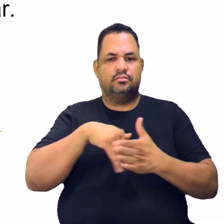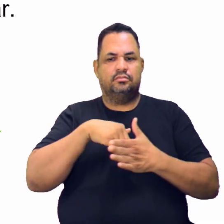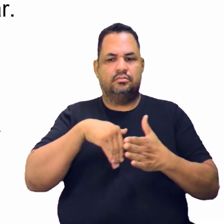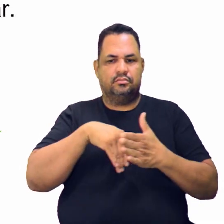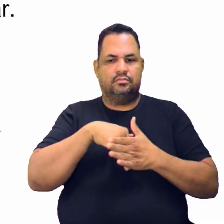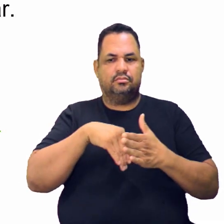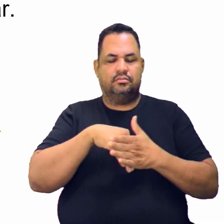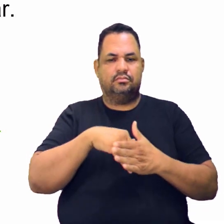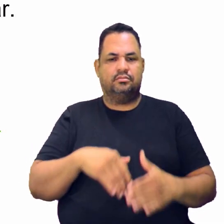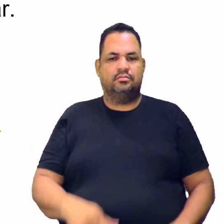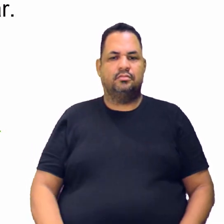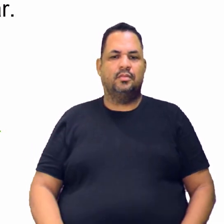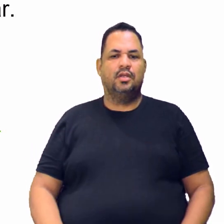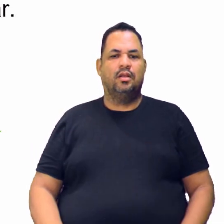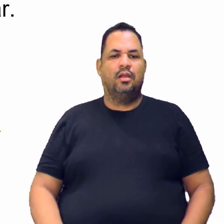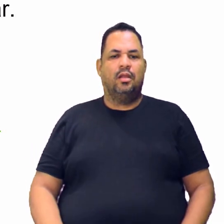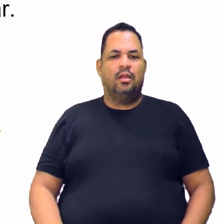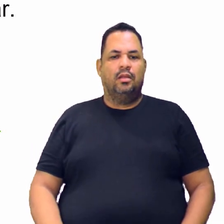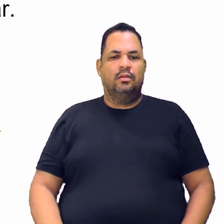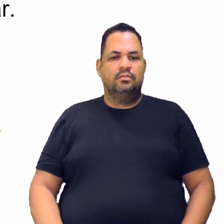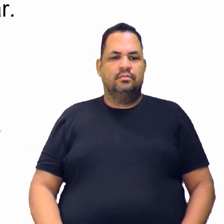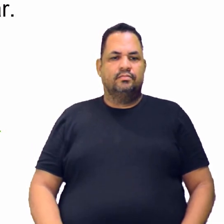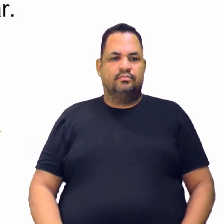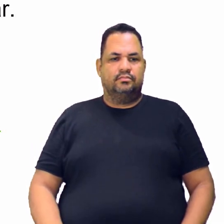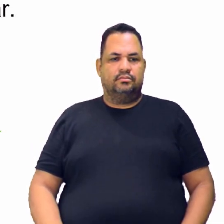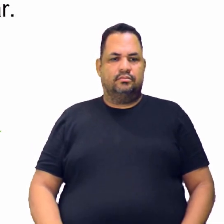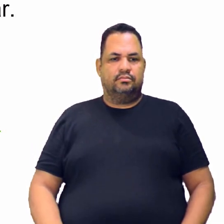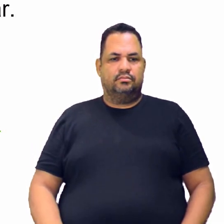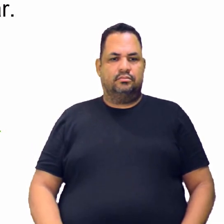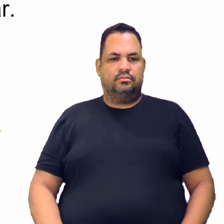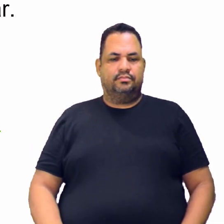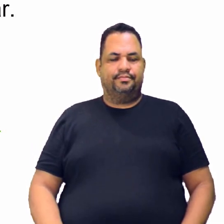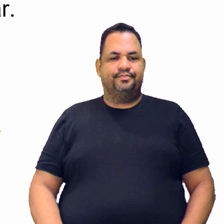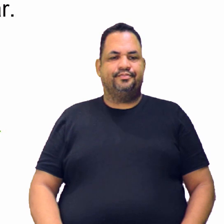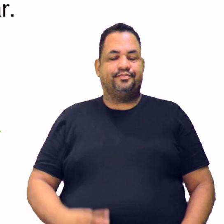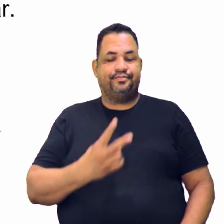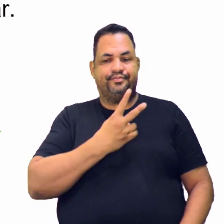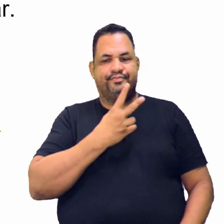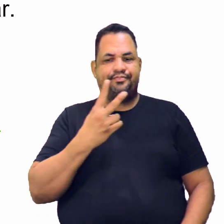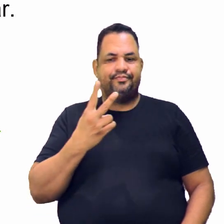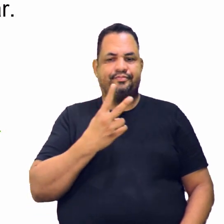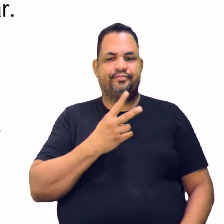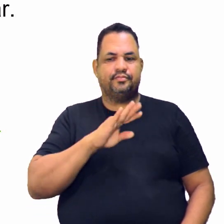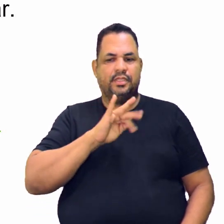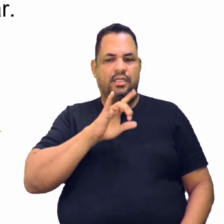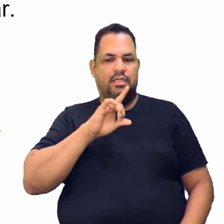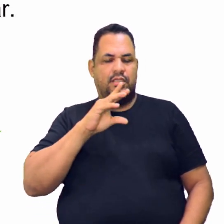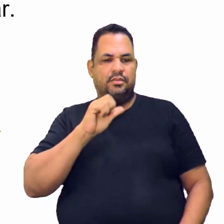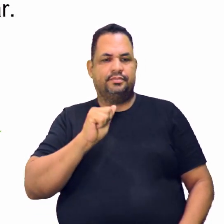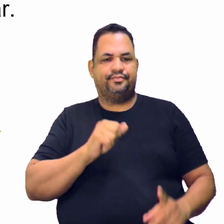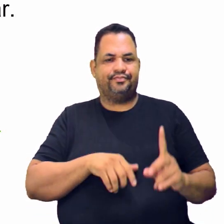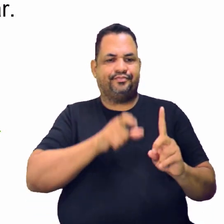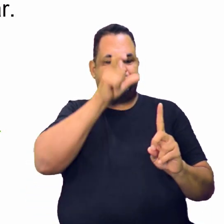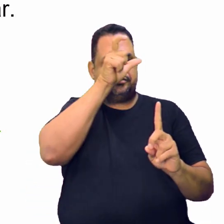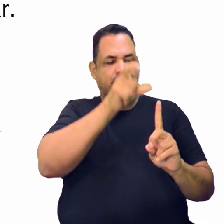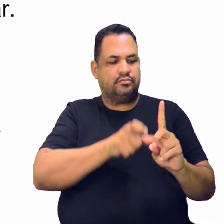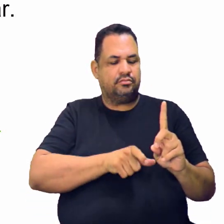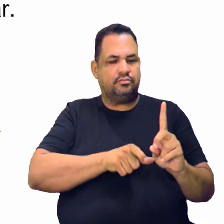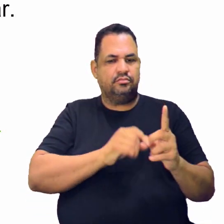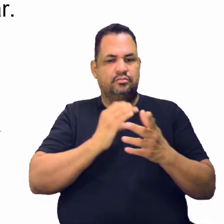jogam bola. Então aqui, ó, quem joga bola? Caiabe e Bianca. Então o sujeito que